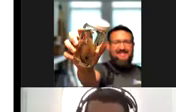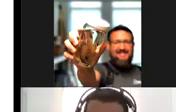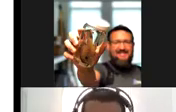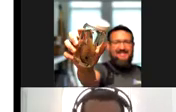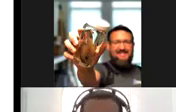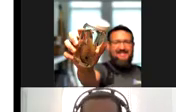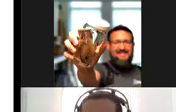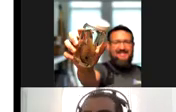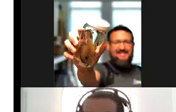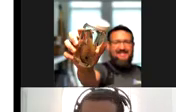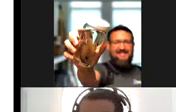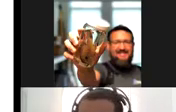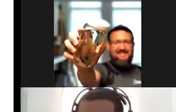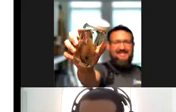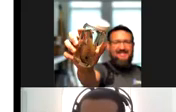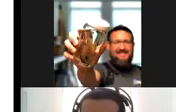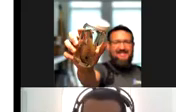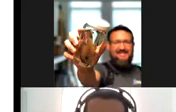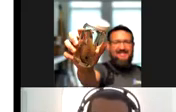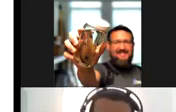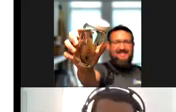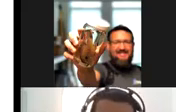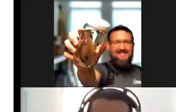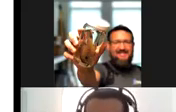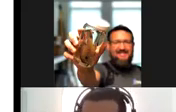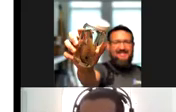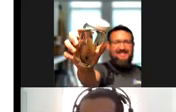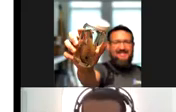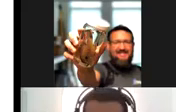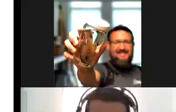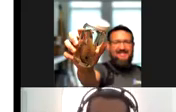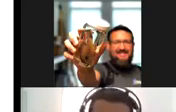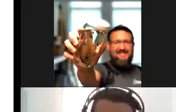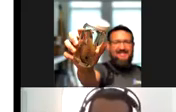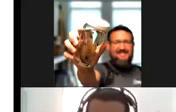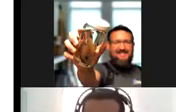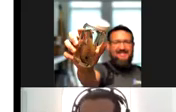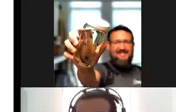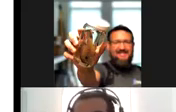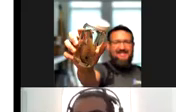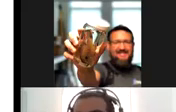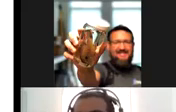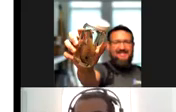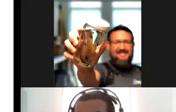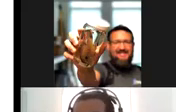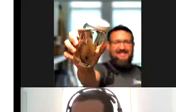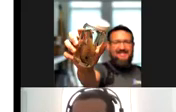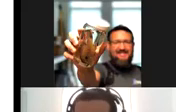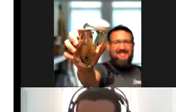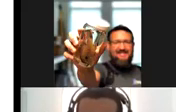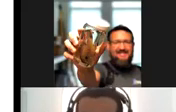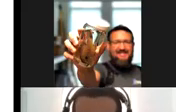gente sempre vai ter esses pressupostos e isso não invalida, né? Não é porque o modelo está errado que ele não é útil. Entendendo um pouco mais daquela frase famosa